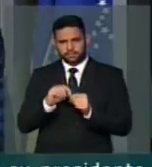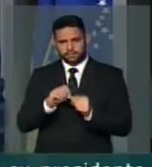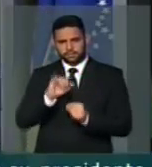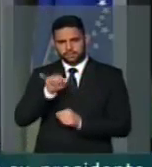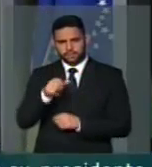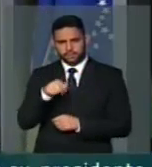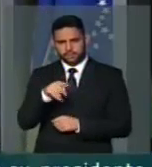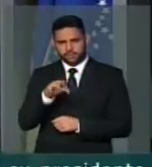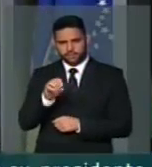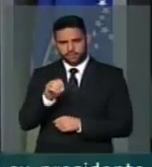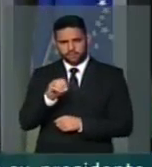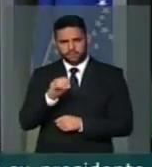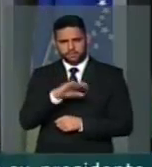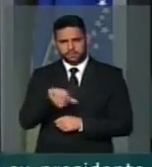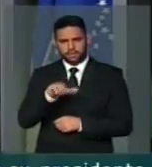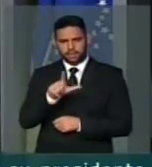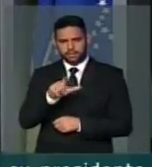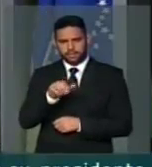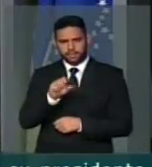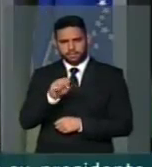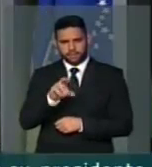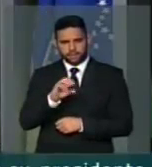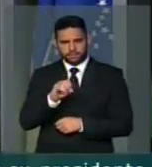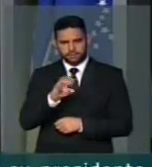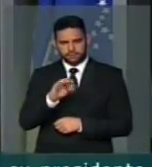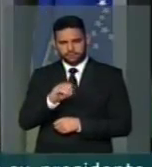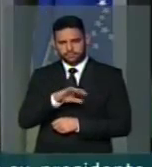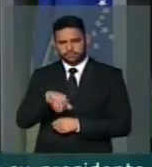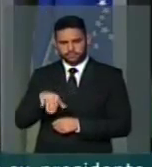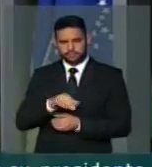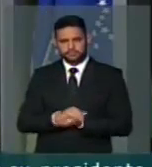Martins Rodrigues, como Castelo de Castro,